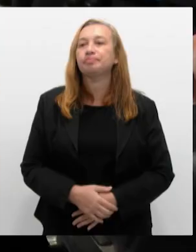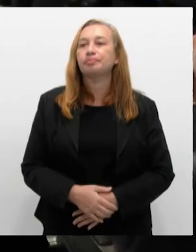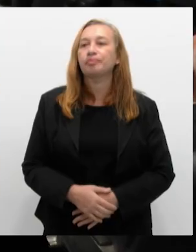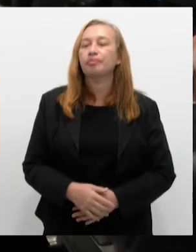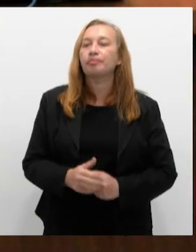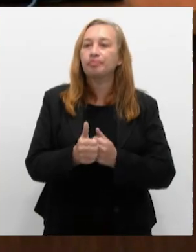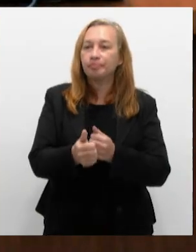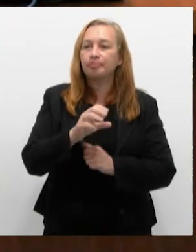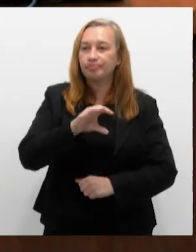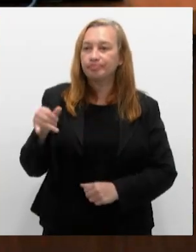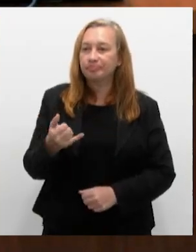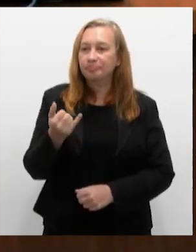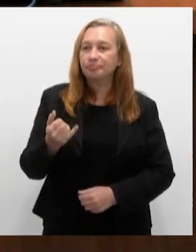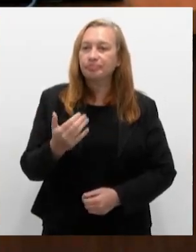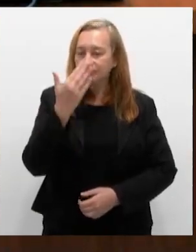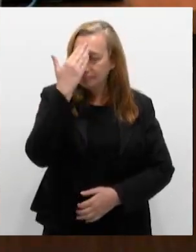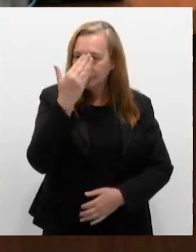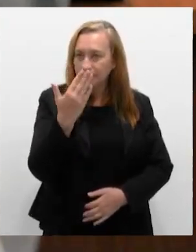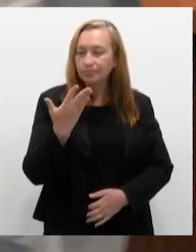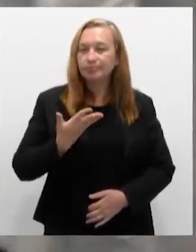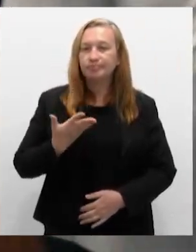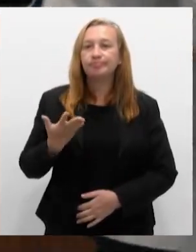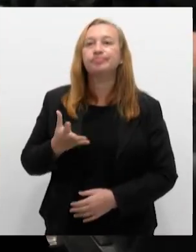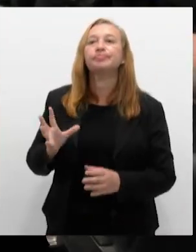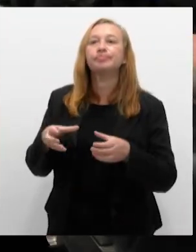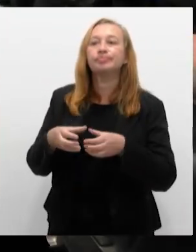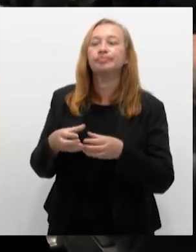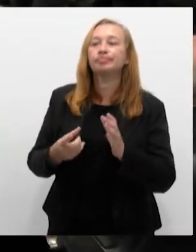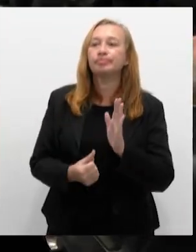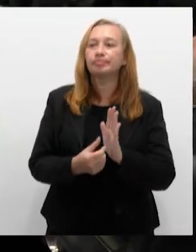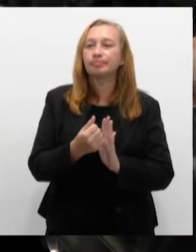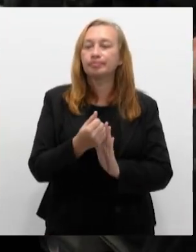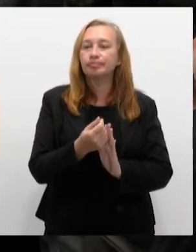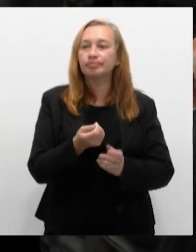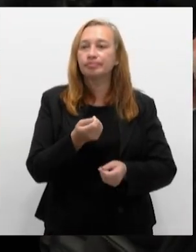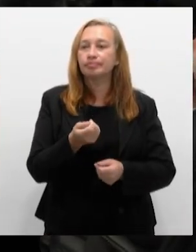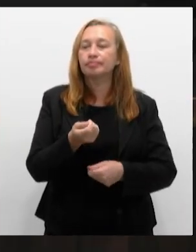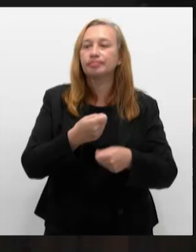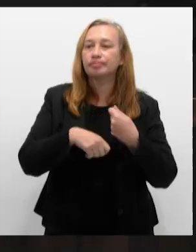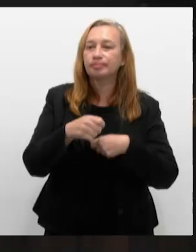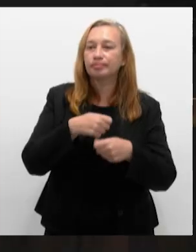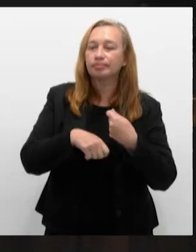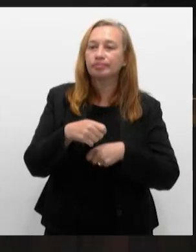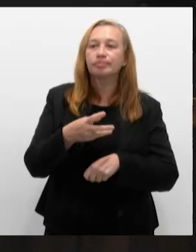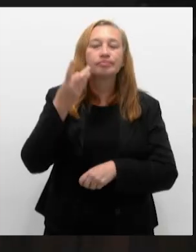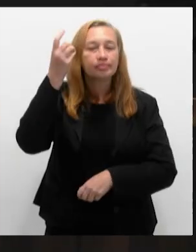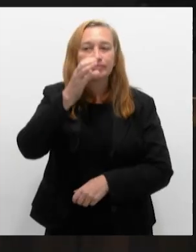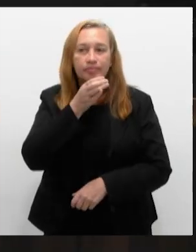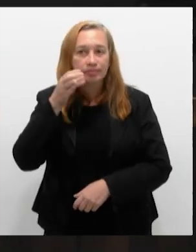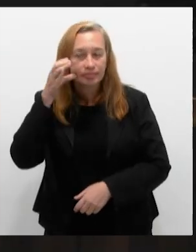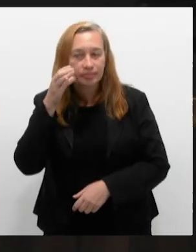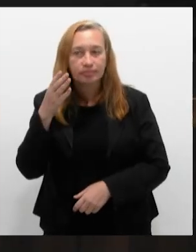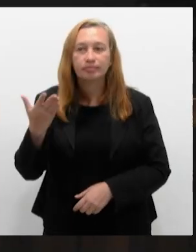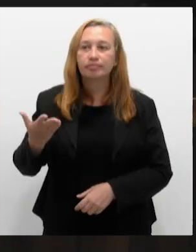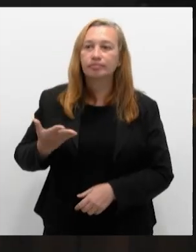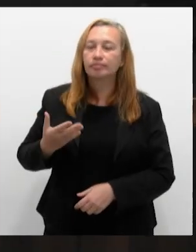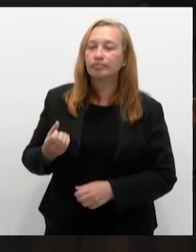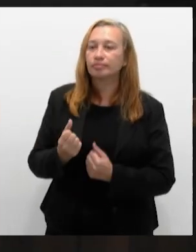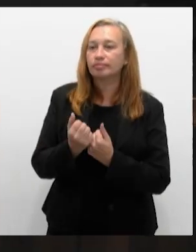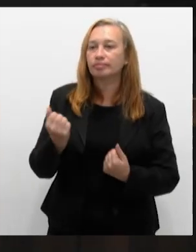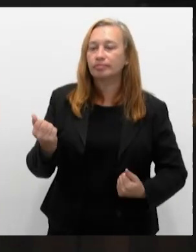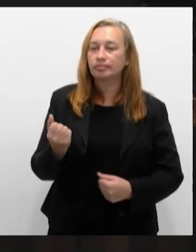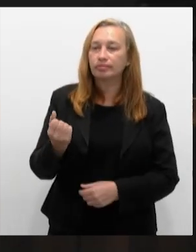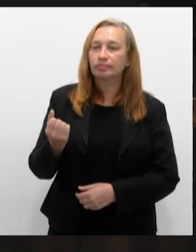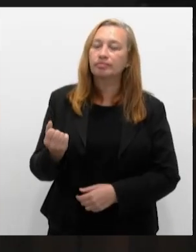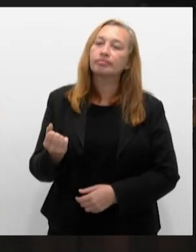Presidente, acompanha a CCJ, presidente. Muito obrigado, amigo. Pela Comissão de Economia, deputada Célia Jordão, nossa vice-presidenta da